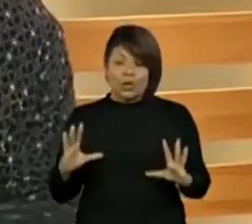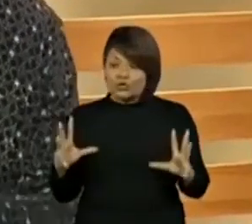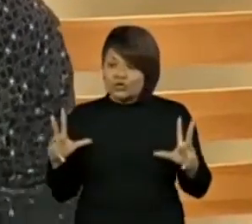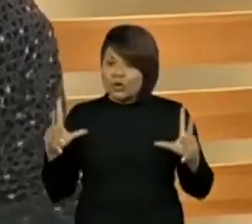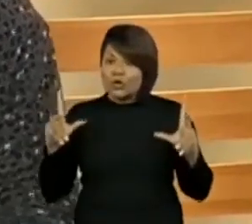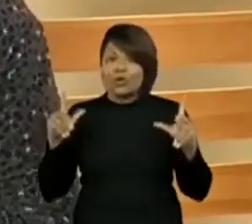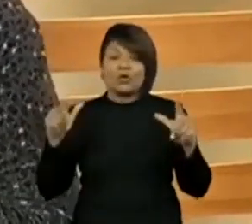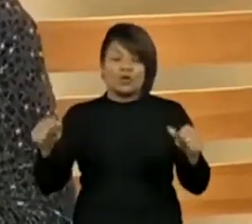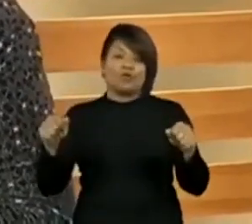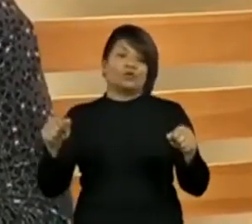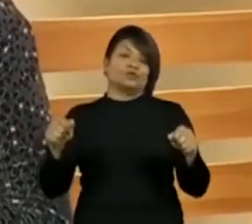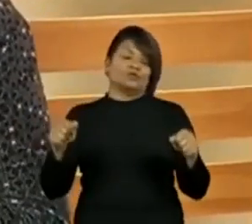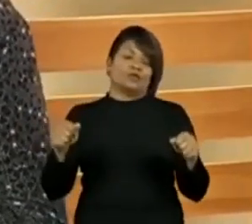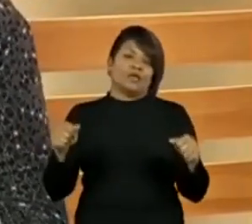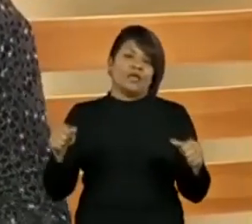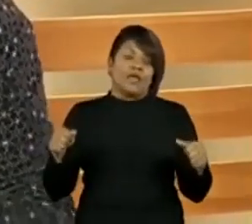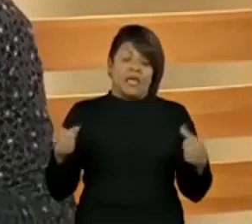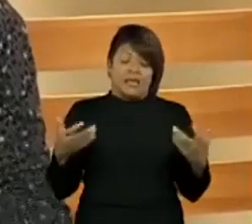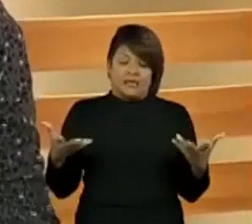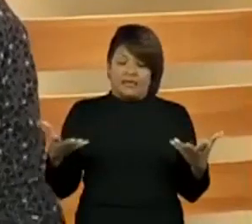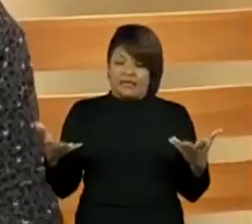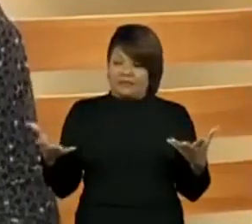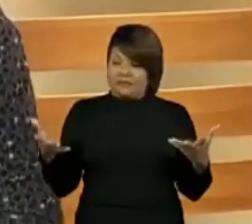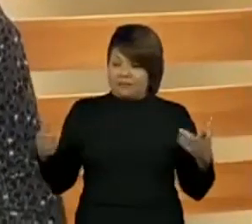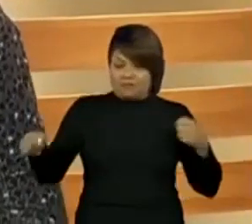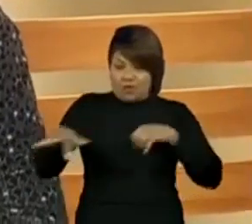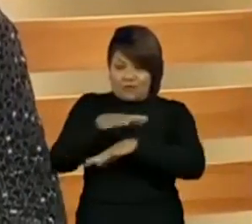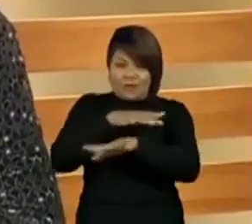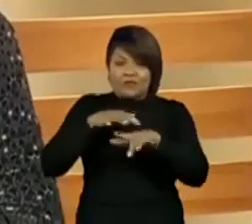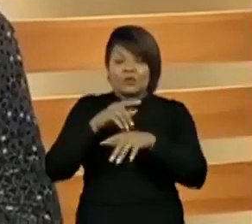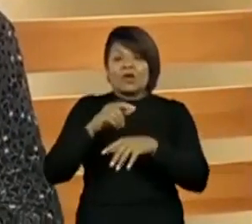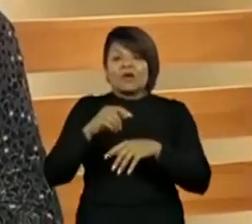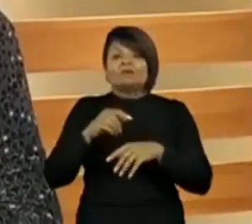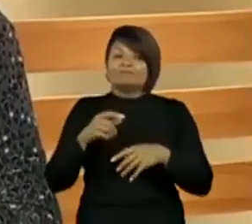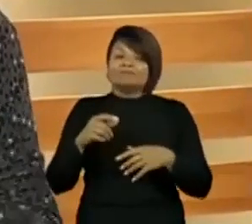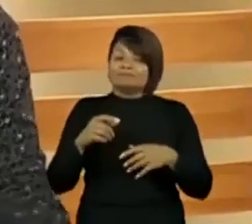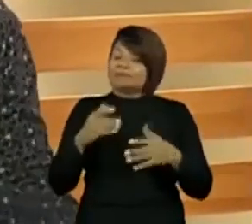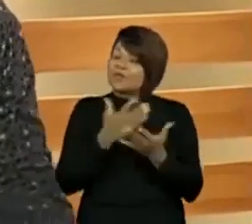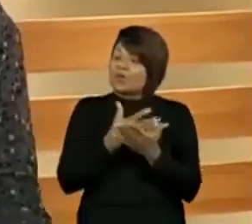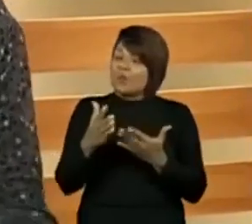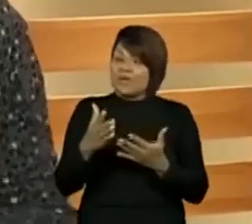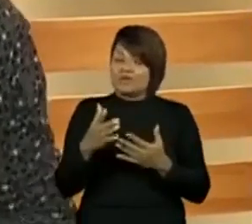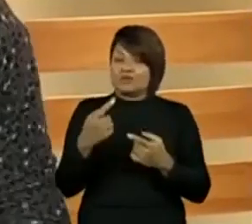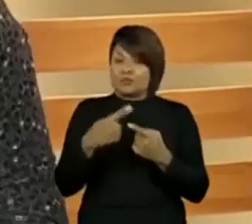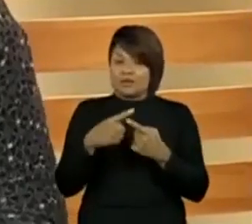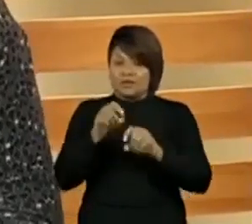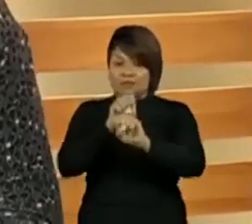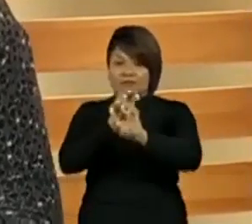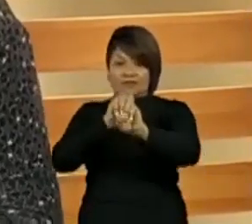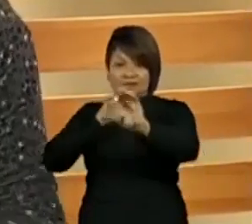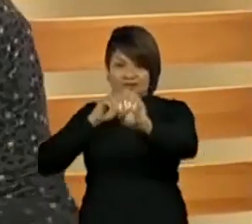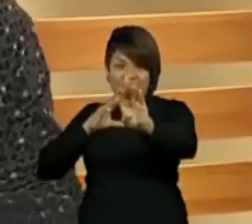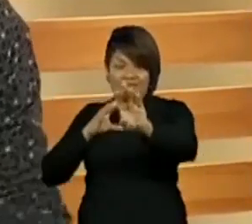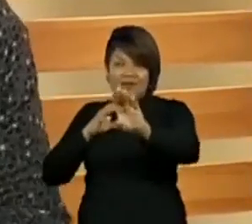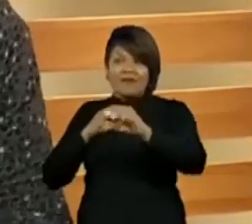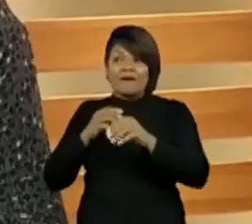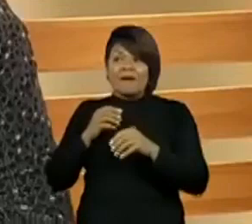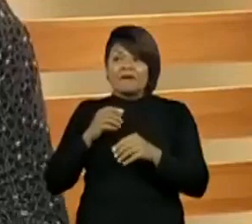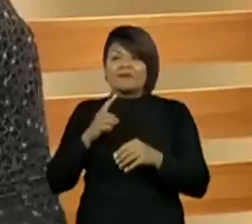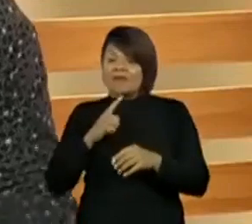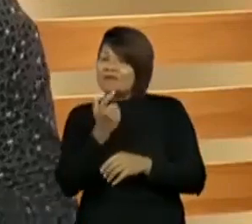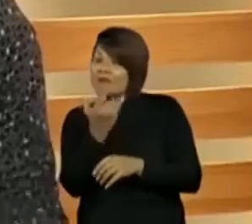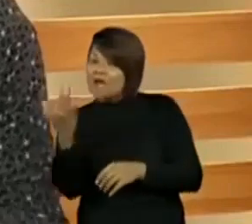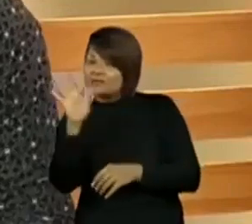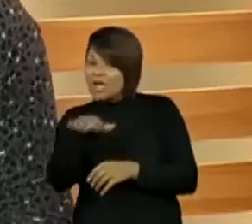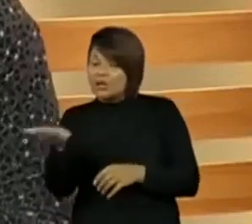movimento está no começo. E muitos alunos ainda não têm acesso a isso aqui. Se você conhecer